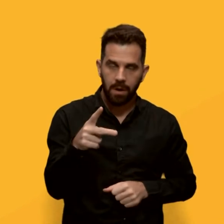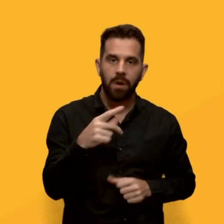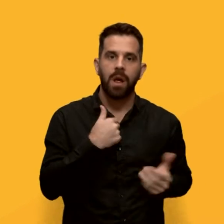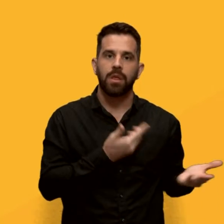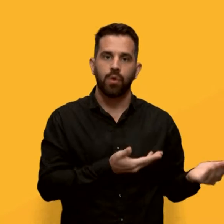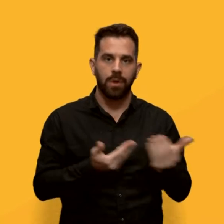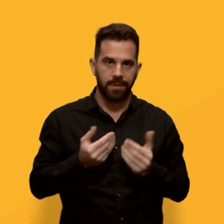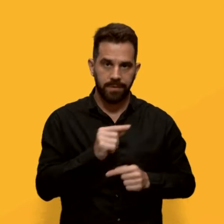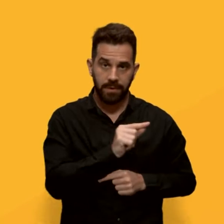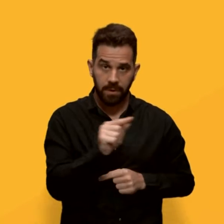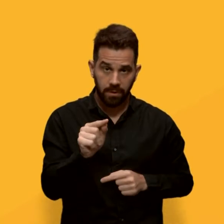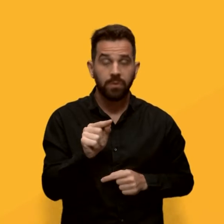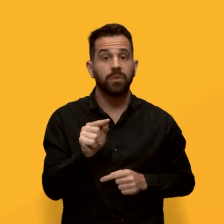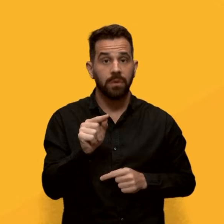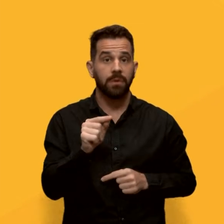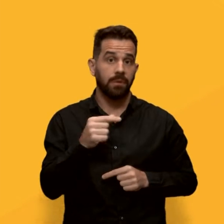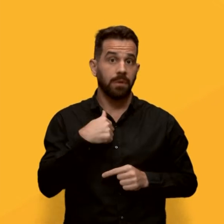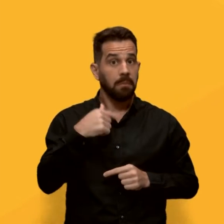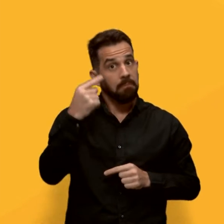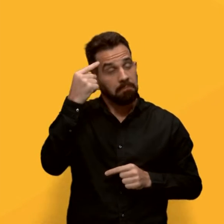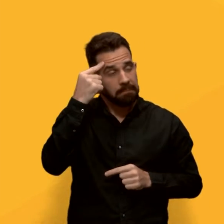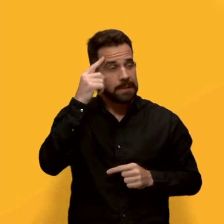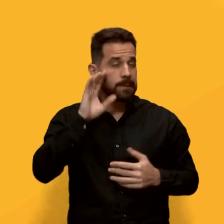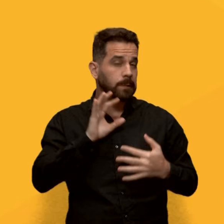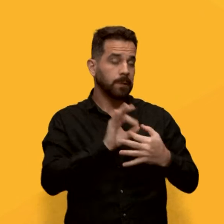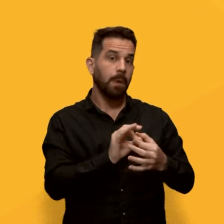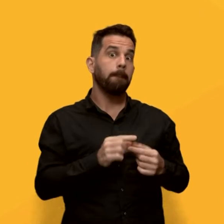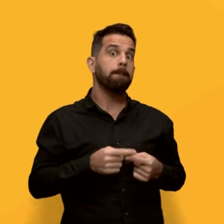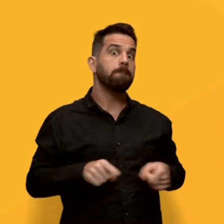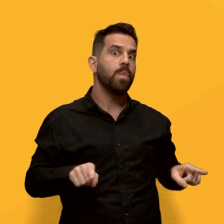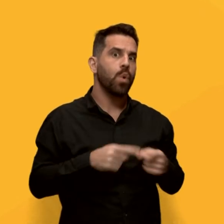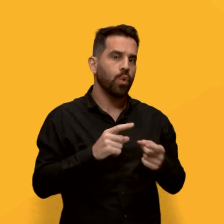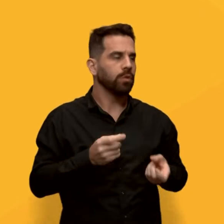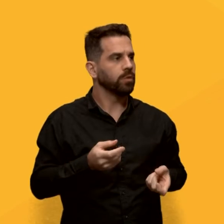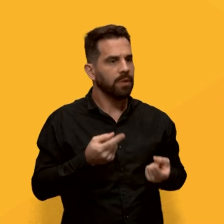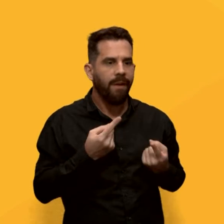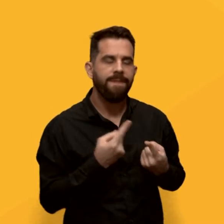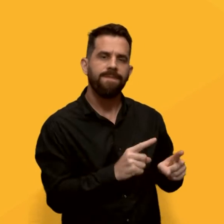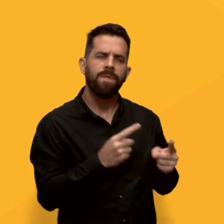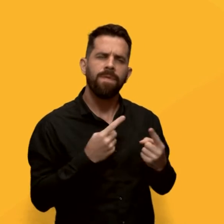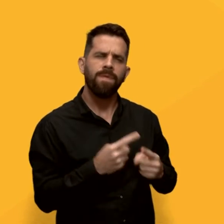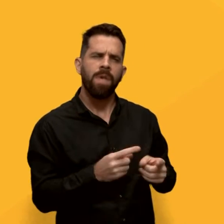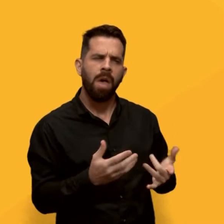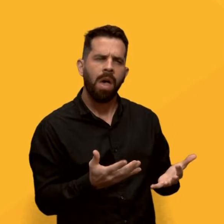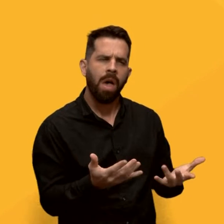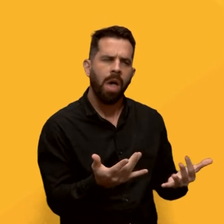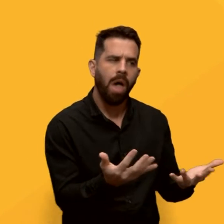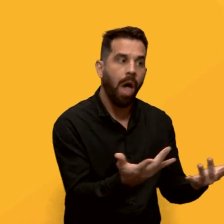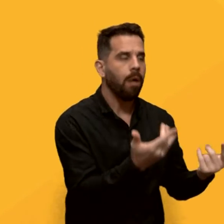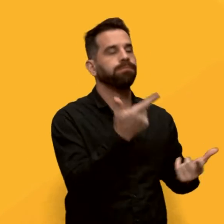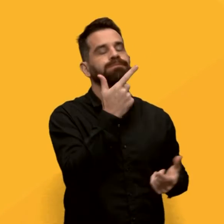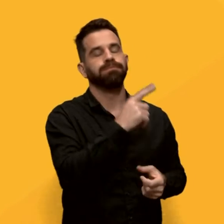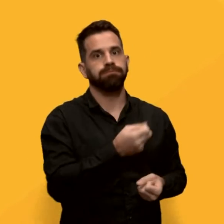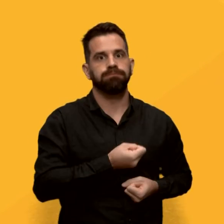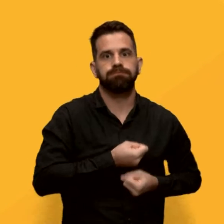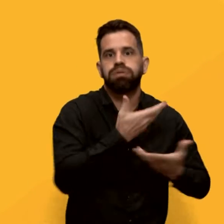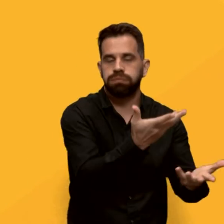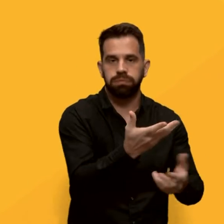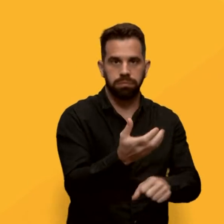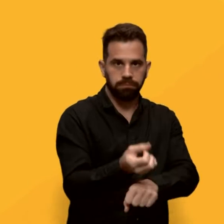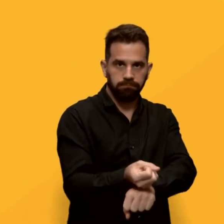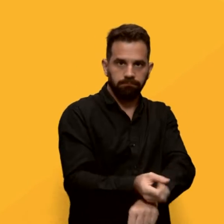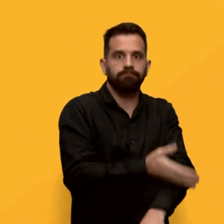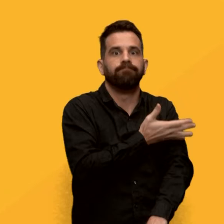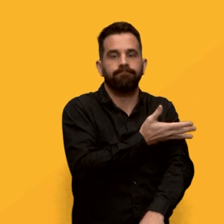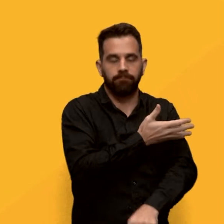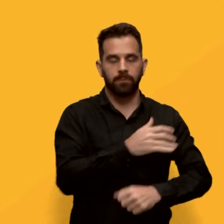trabalhando esse sentimento através da música. E, no meu caso, como professor de música, eu tento estabelecer,